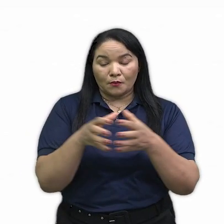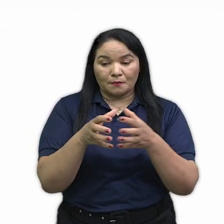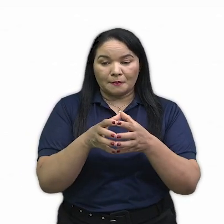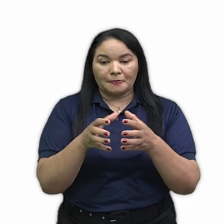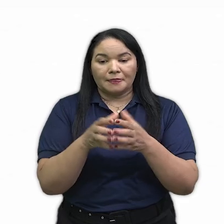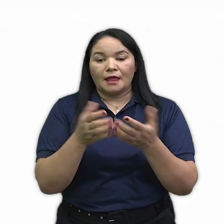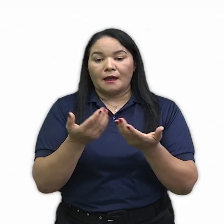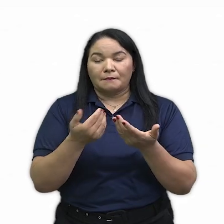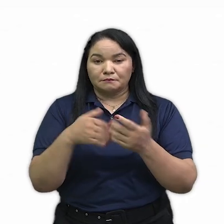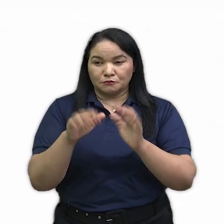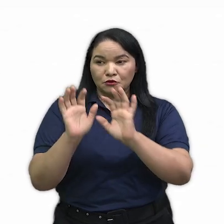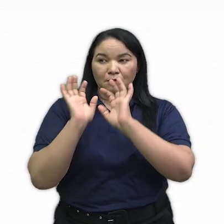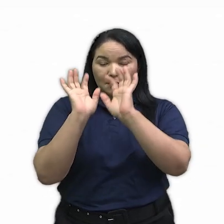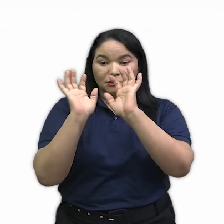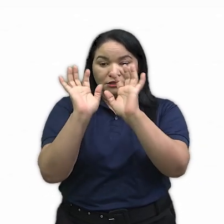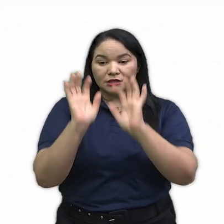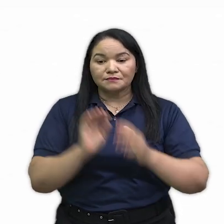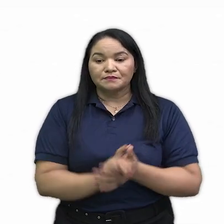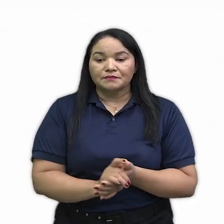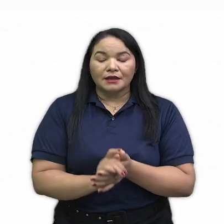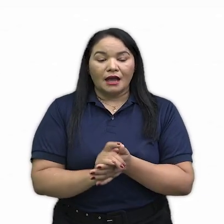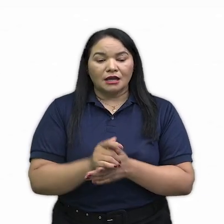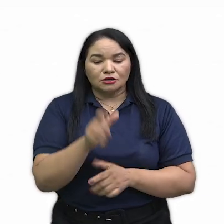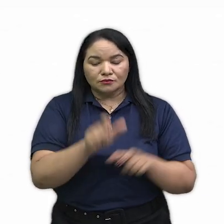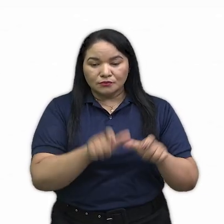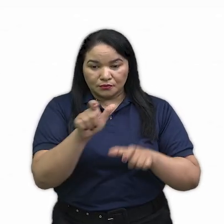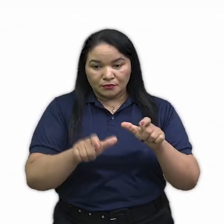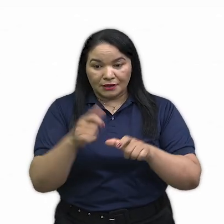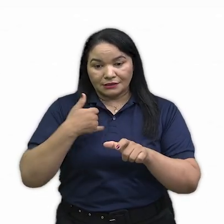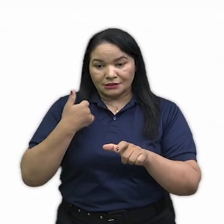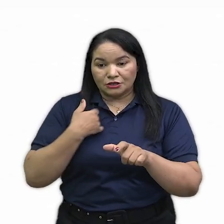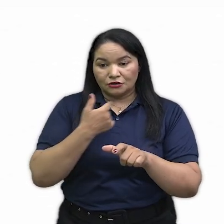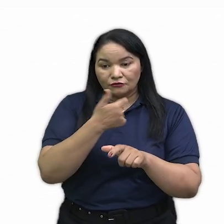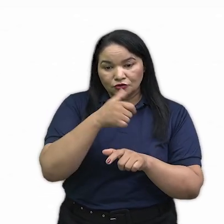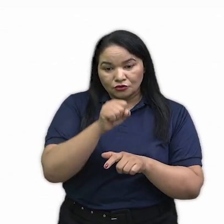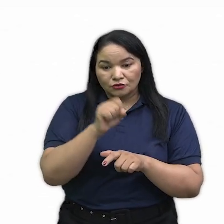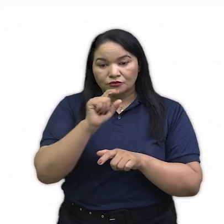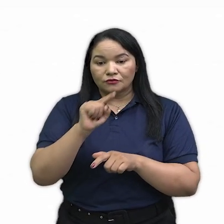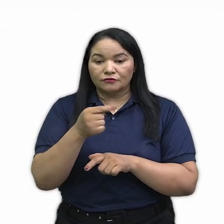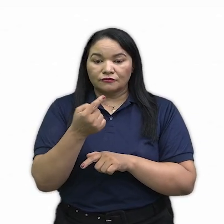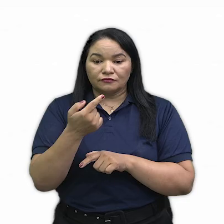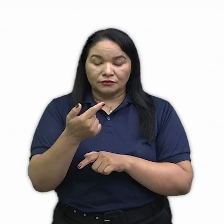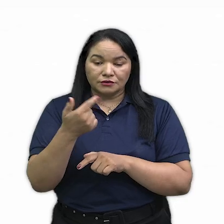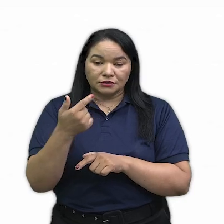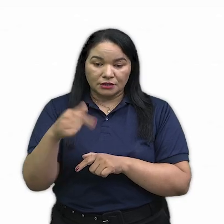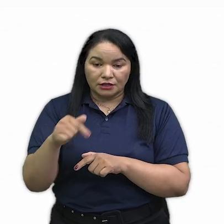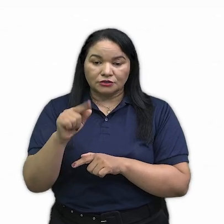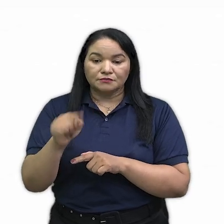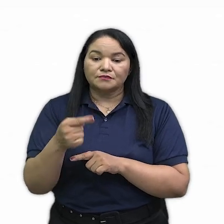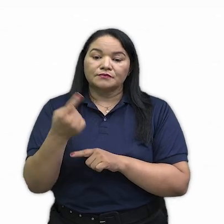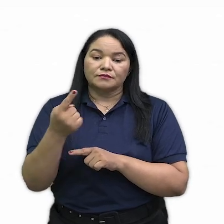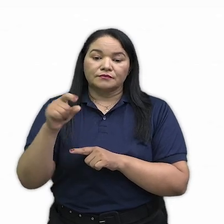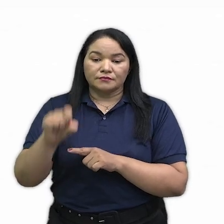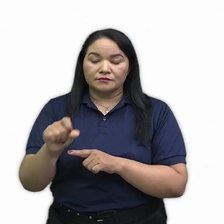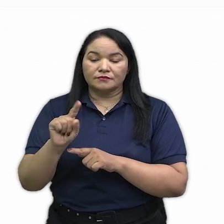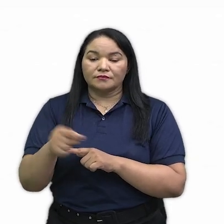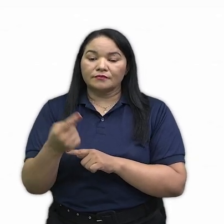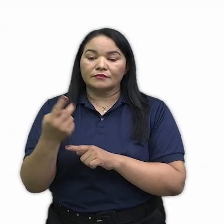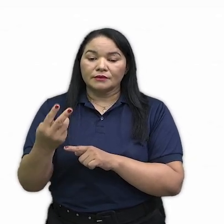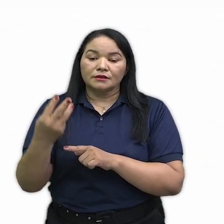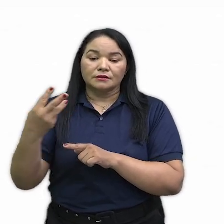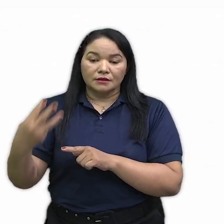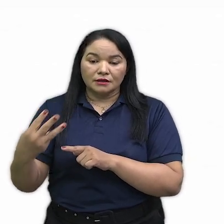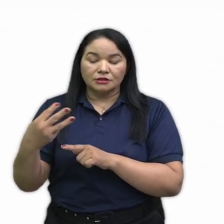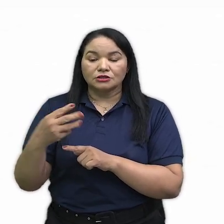basquete apresentam as seguintes idades: 28, 27, 19, 23 e